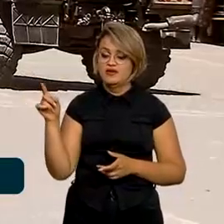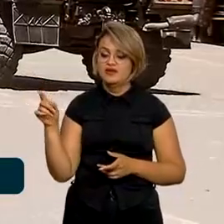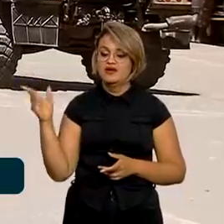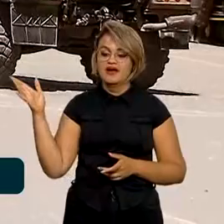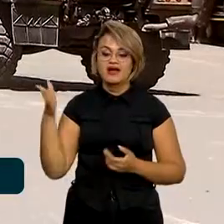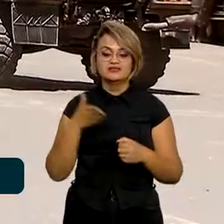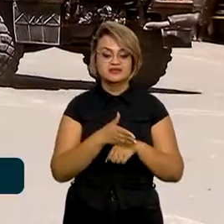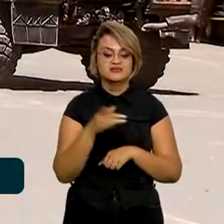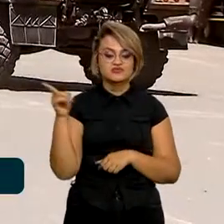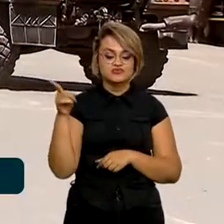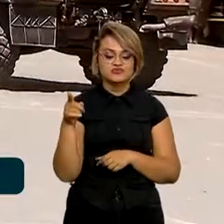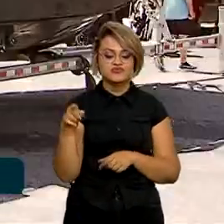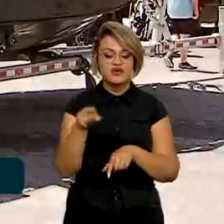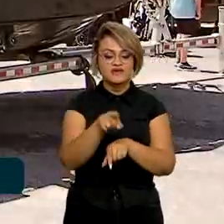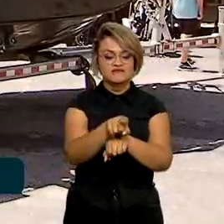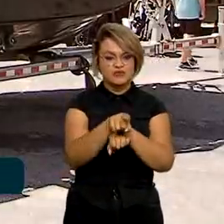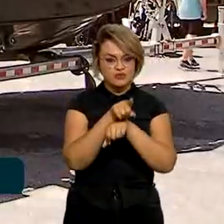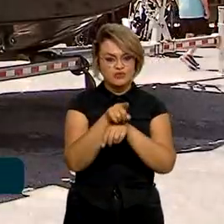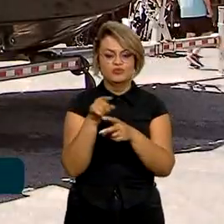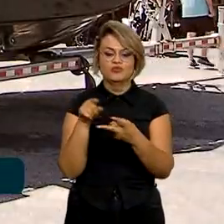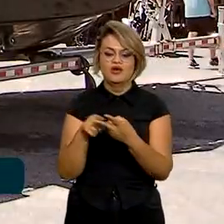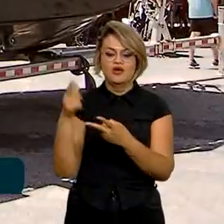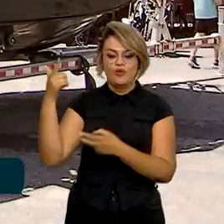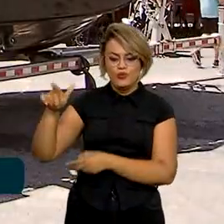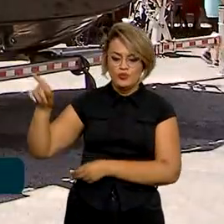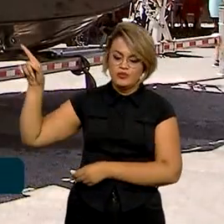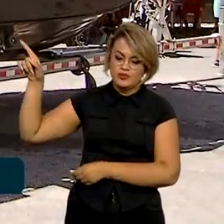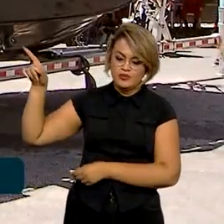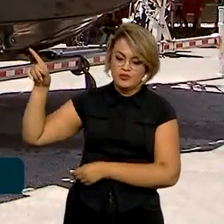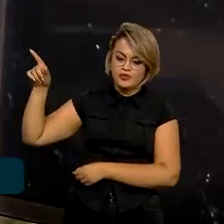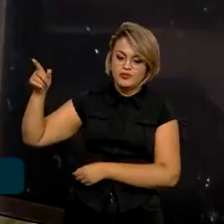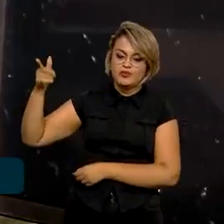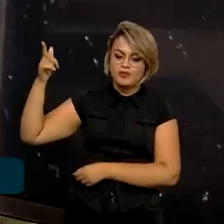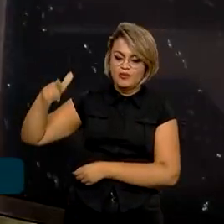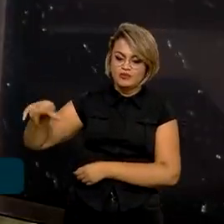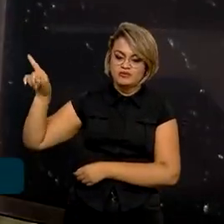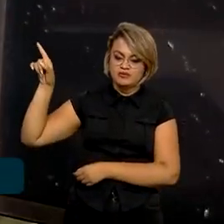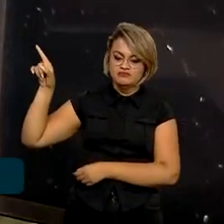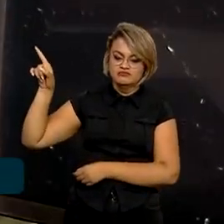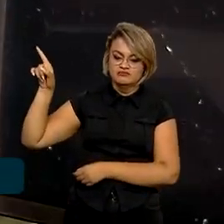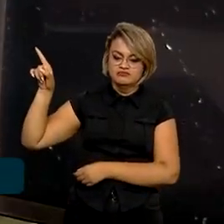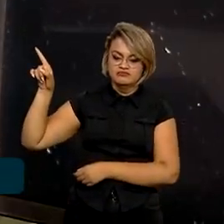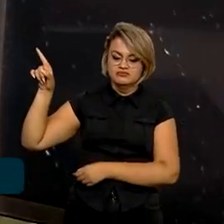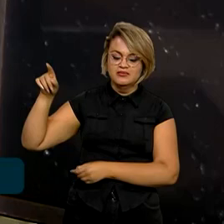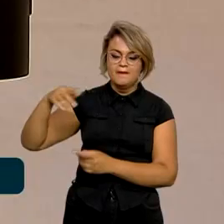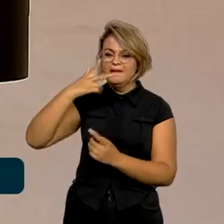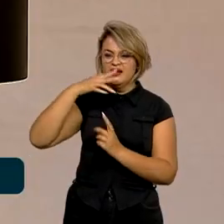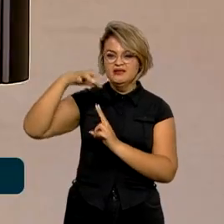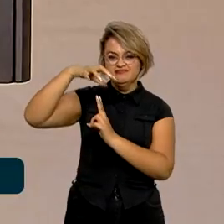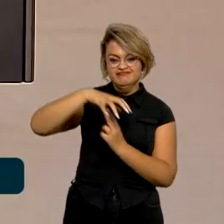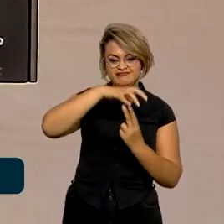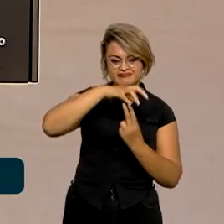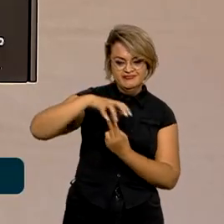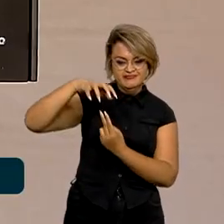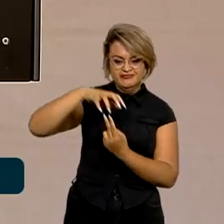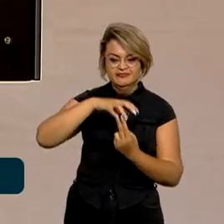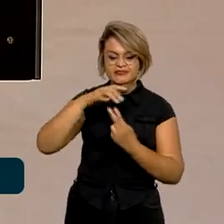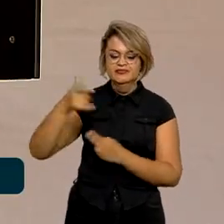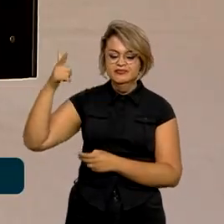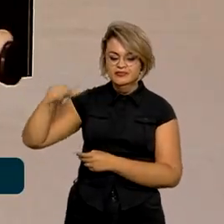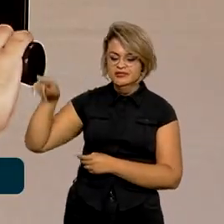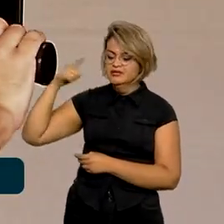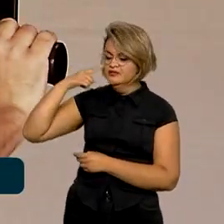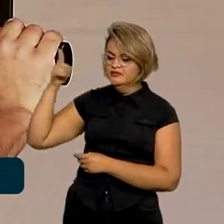ter acesso a viaturas, lanchas de inspeção naval blindadas, simuladores de paraquedismo e até telescópio,